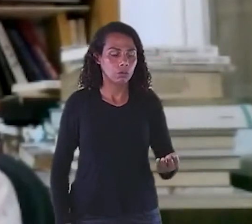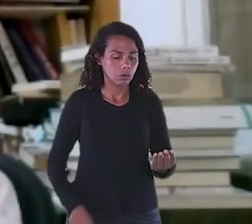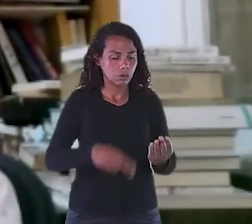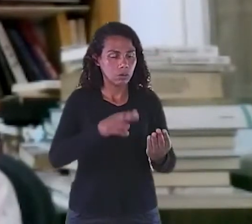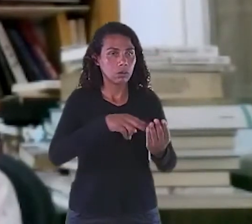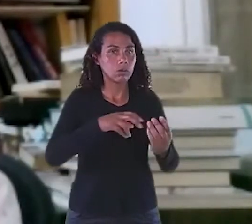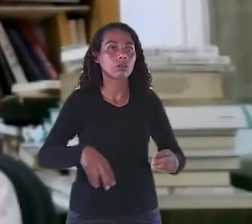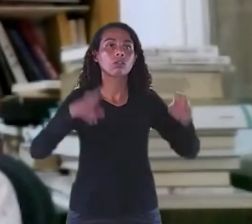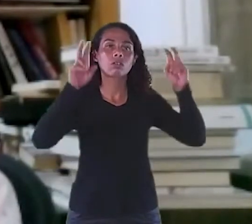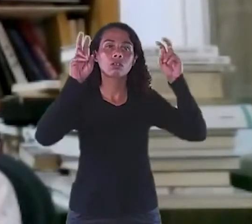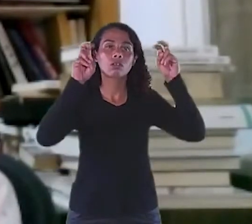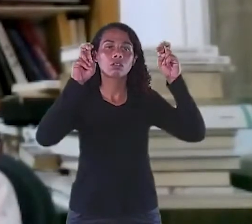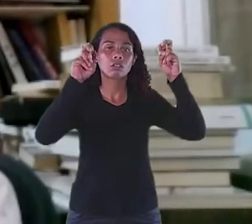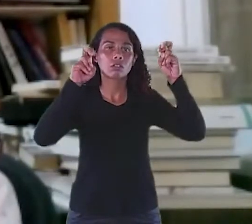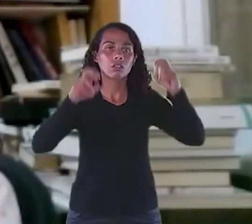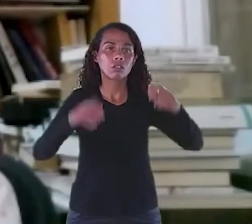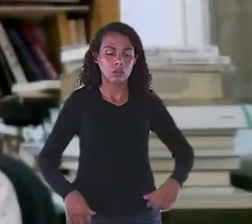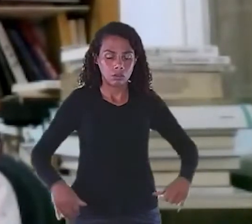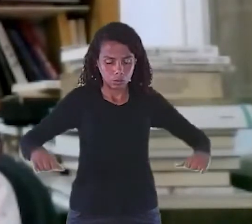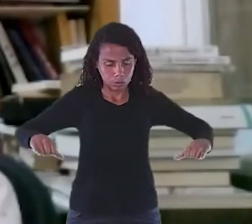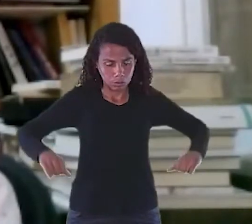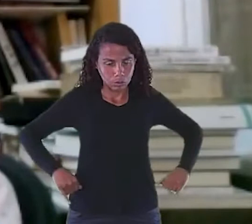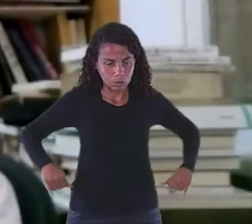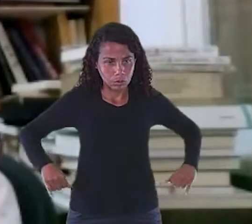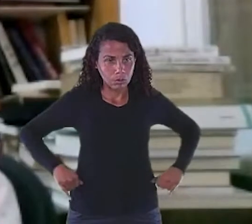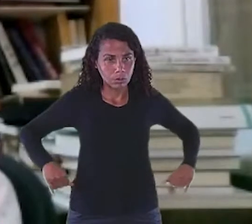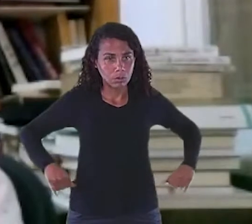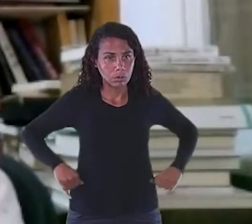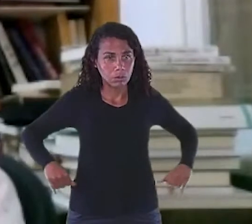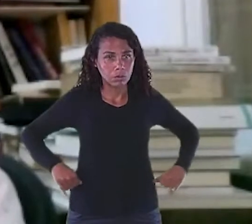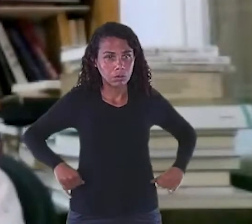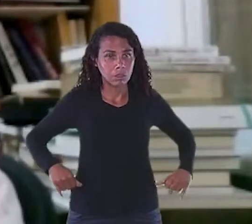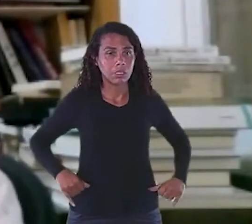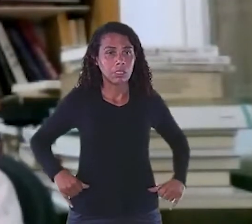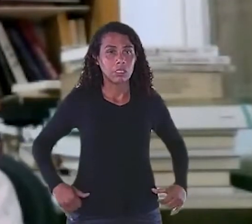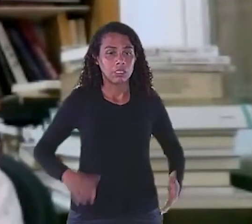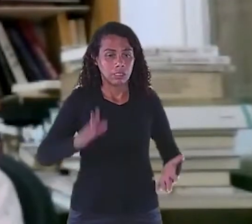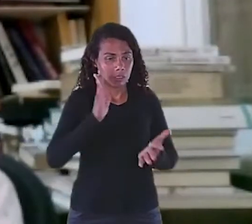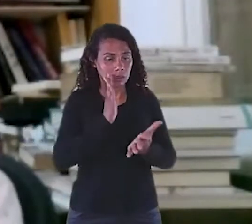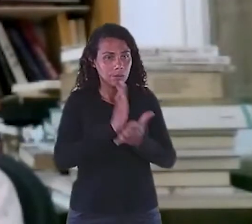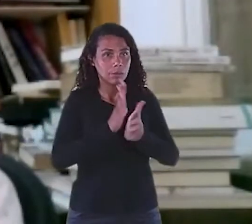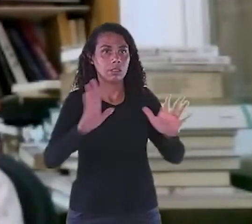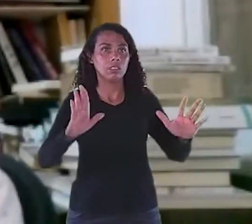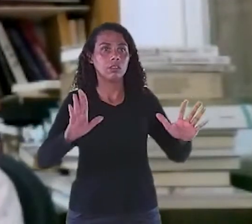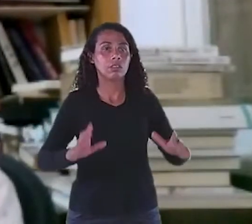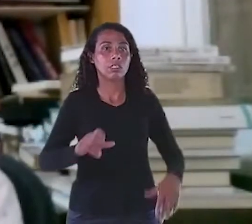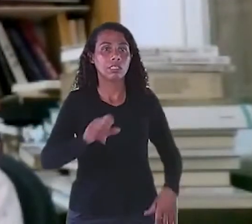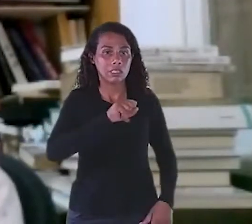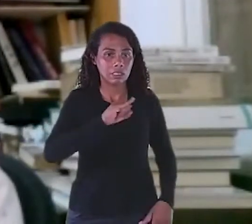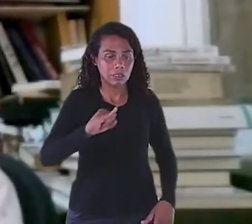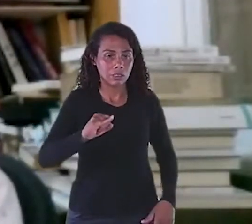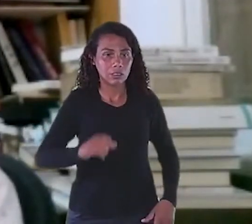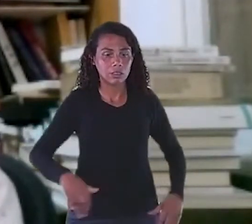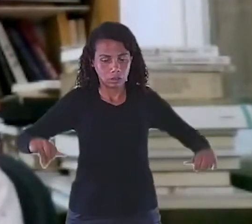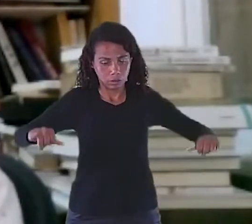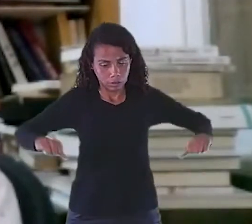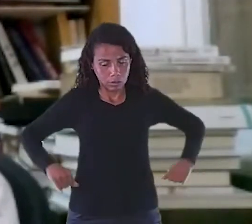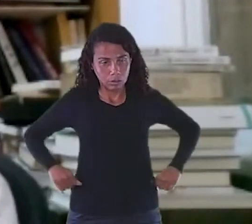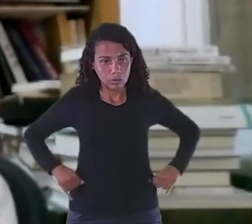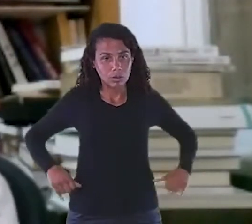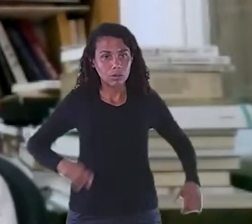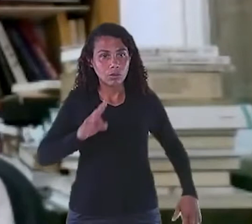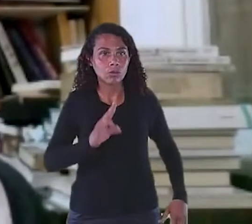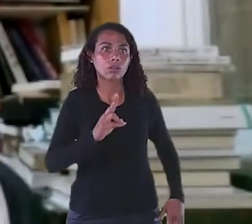sofrer passa, ter sofrido não passa nunca. Eu tive um arrepio, assim, achei aquilo tão bonito. Eu acho que eu nunca